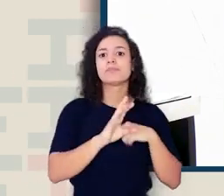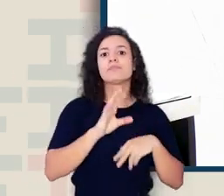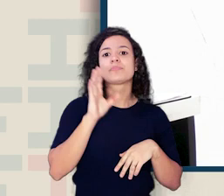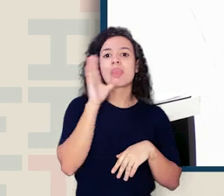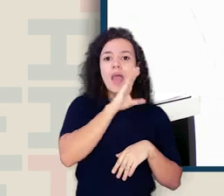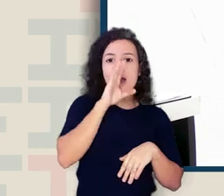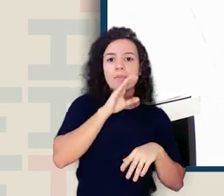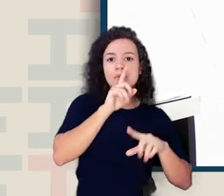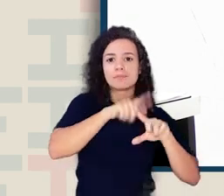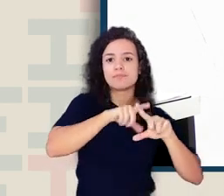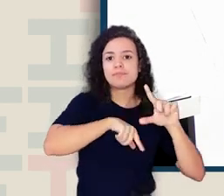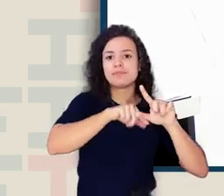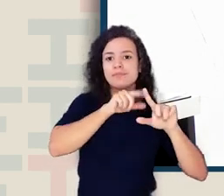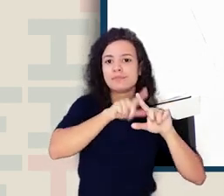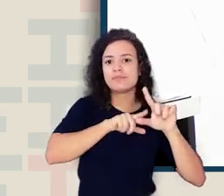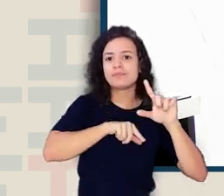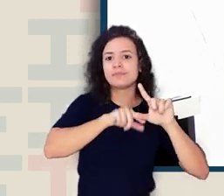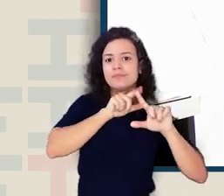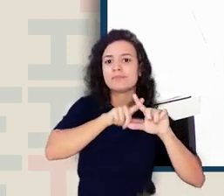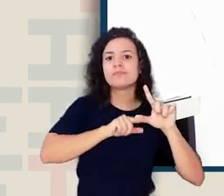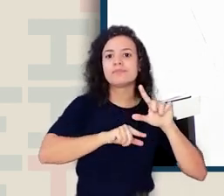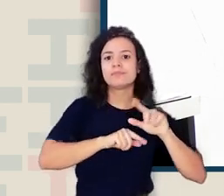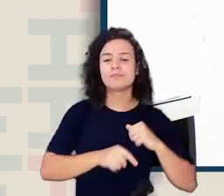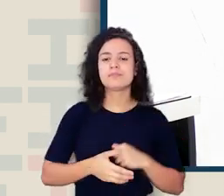Associando ao andamento mais acelerado.